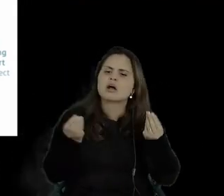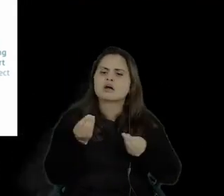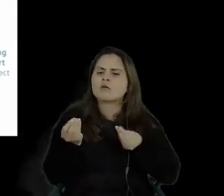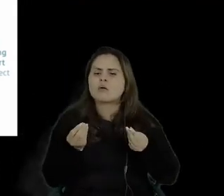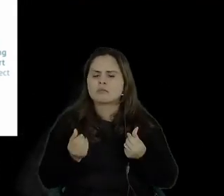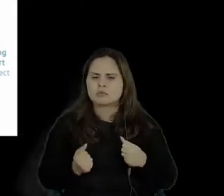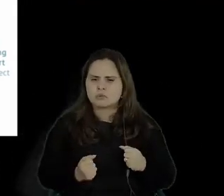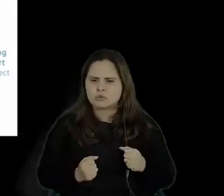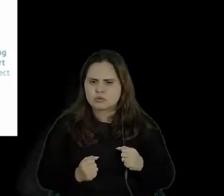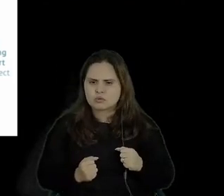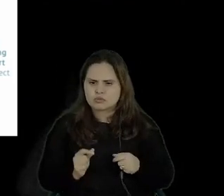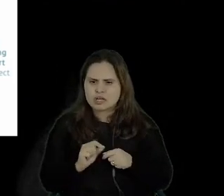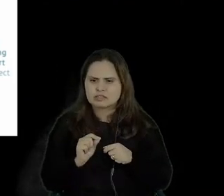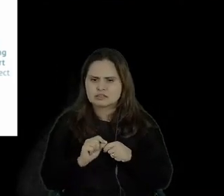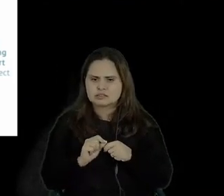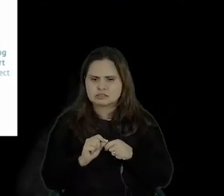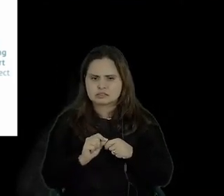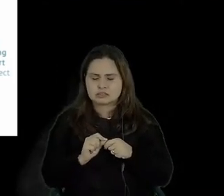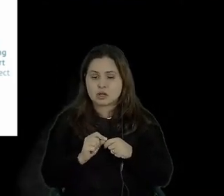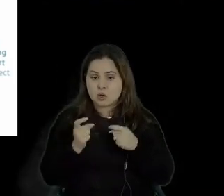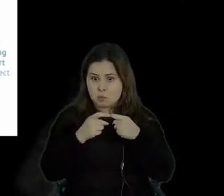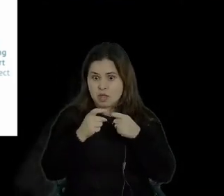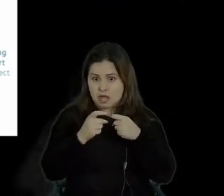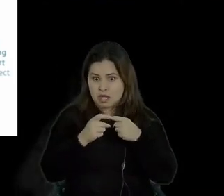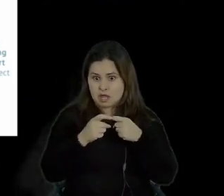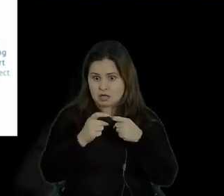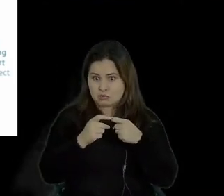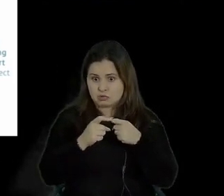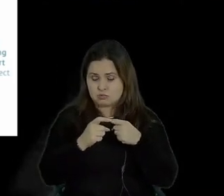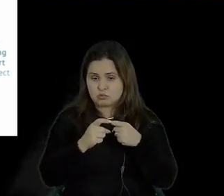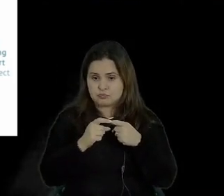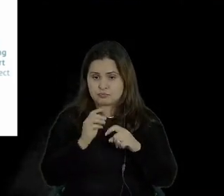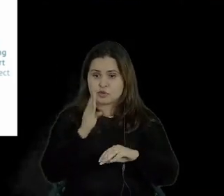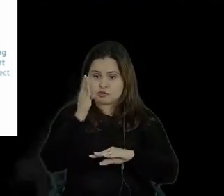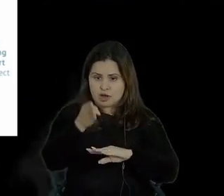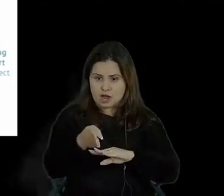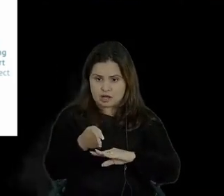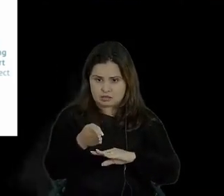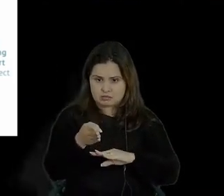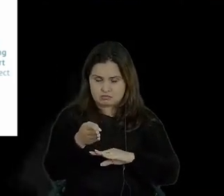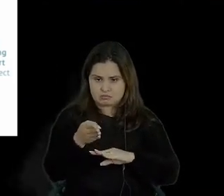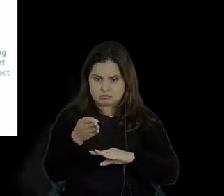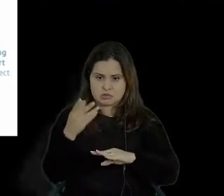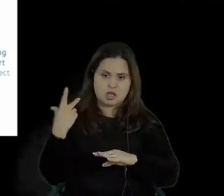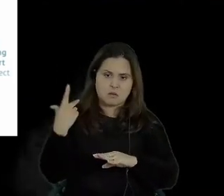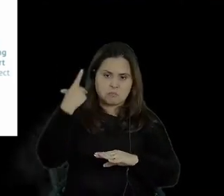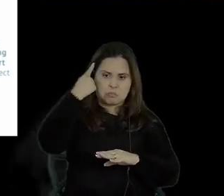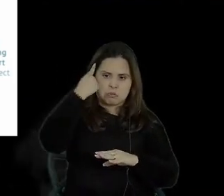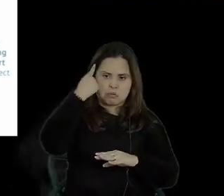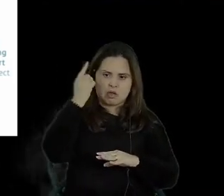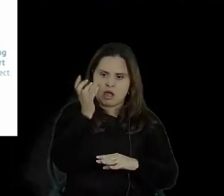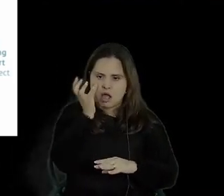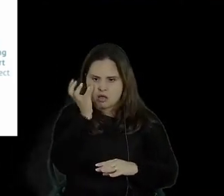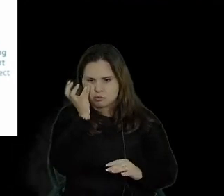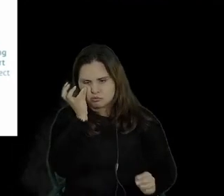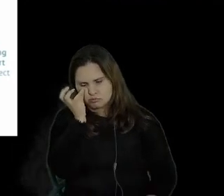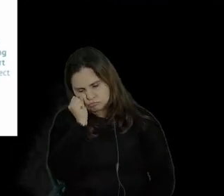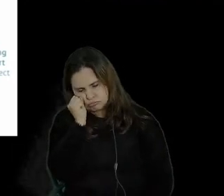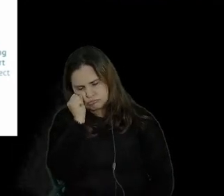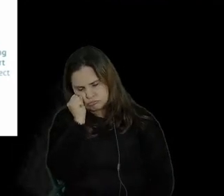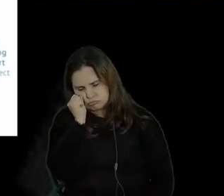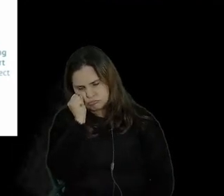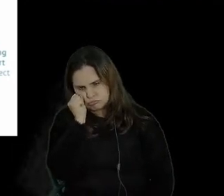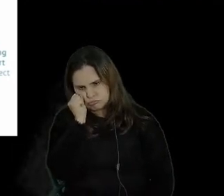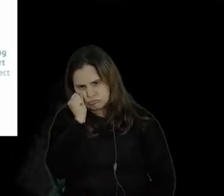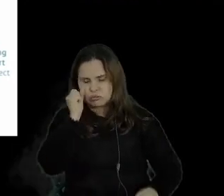que a gente faz? O médico vai lá, anestesia o cidadão. Cidadão, fica aí. Eu vou pegar uma